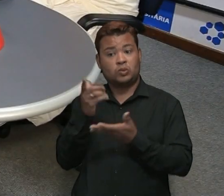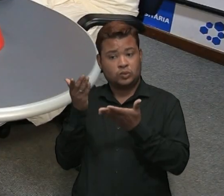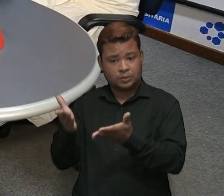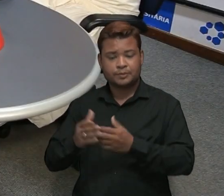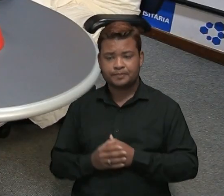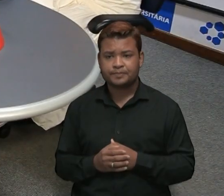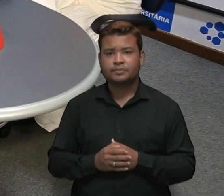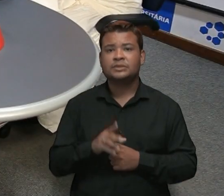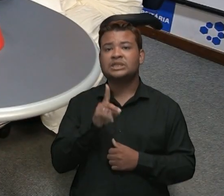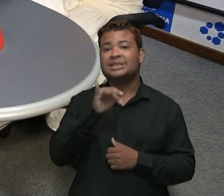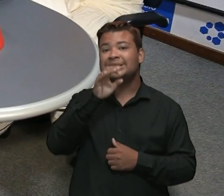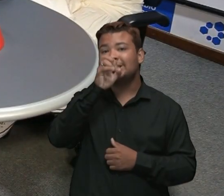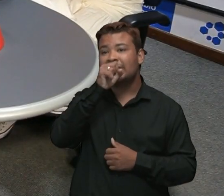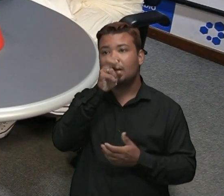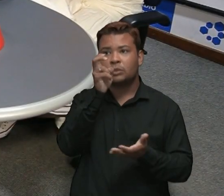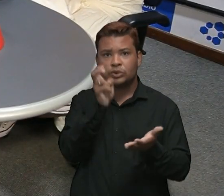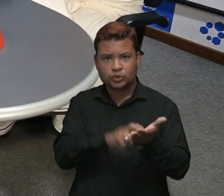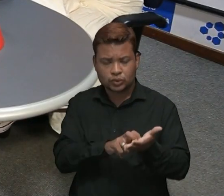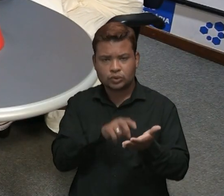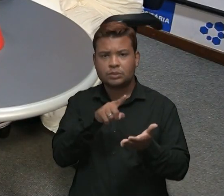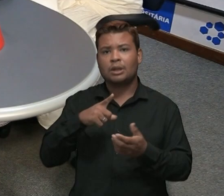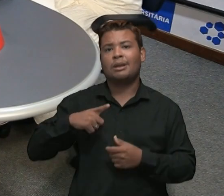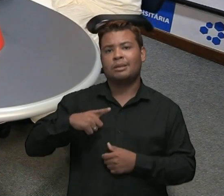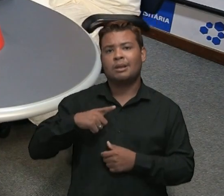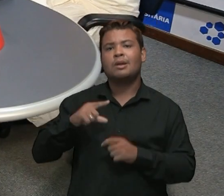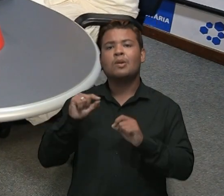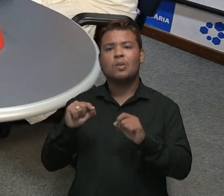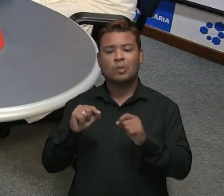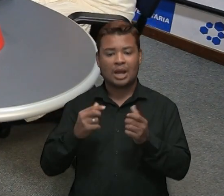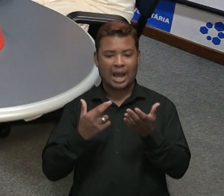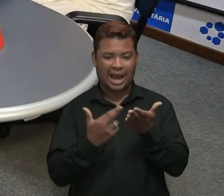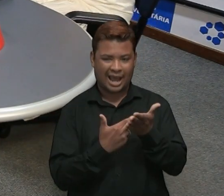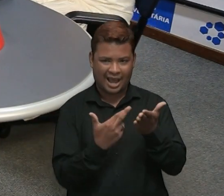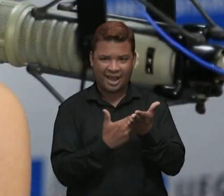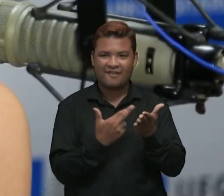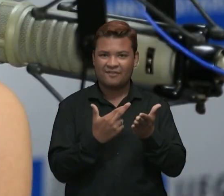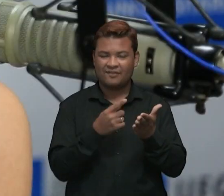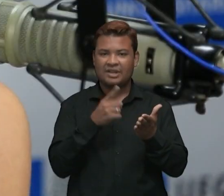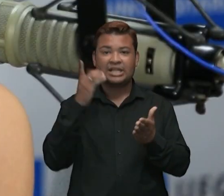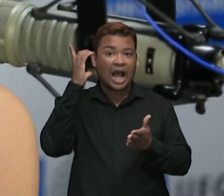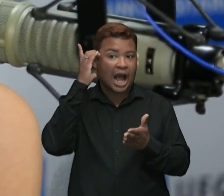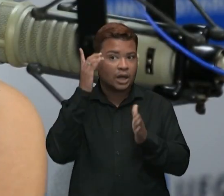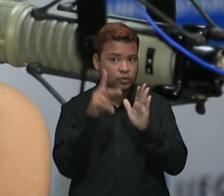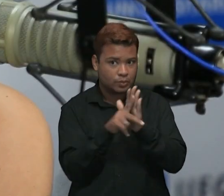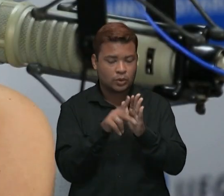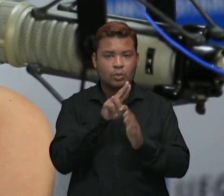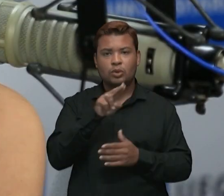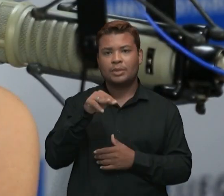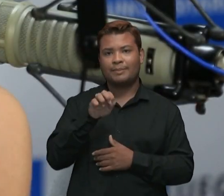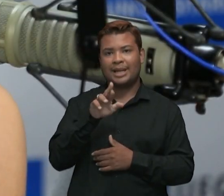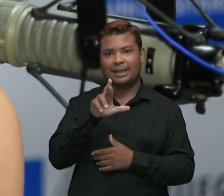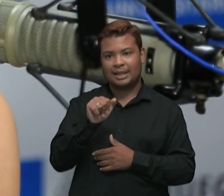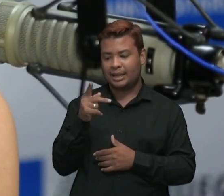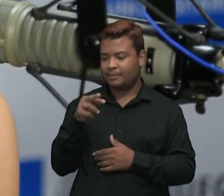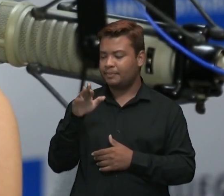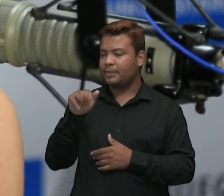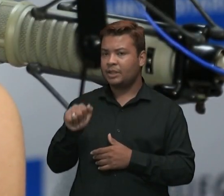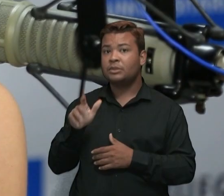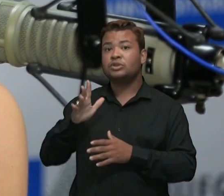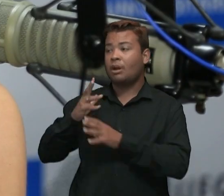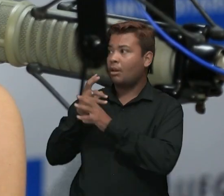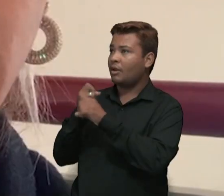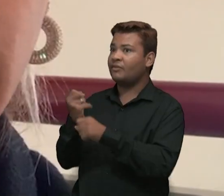Aos sábados pela manhã vai ao ar a revista eletrônica Matéria Prima, programa cultural que existe há mais de